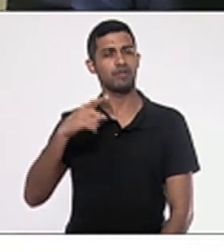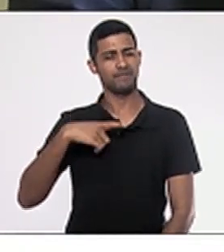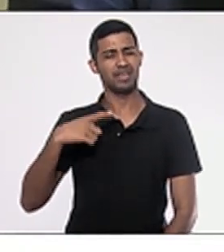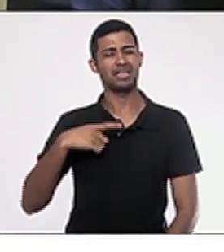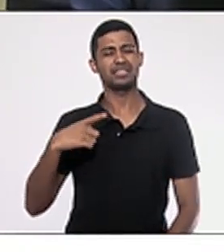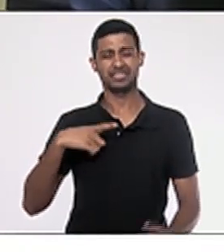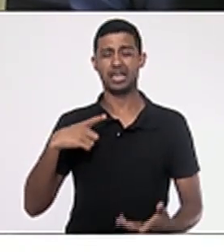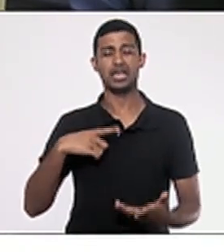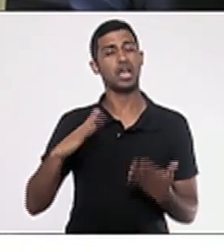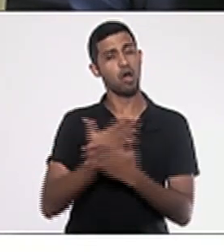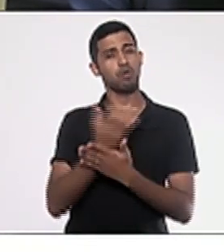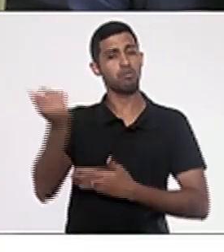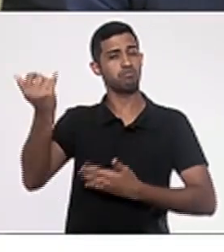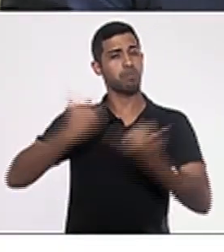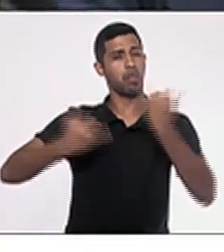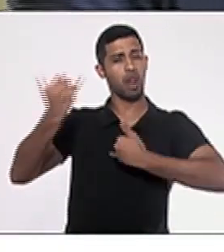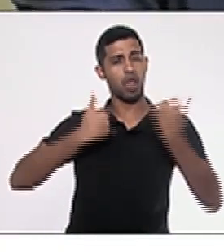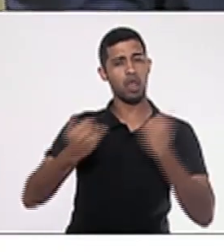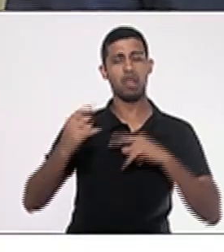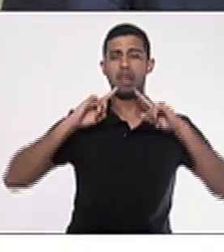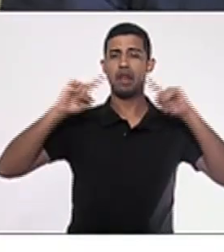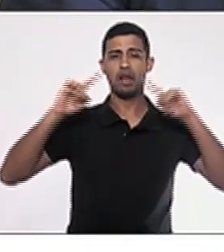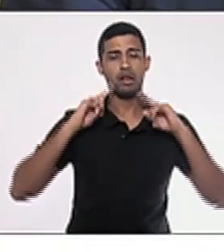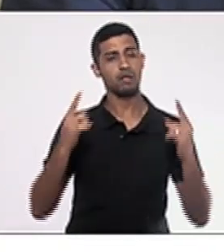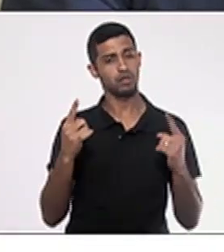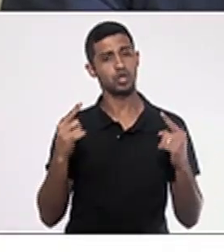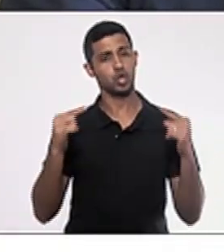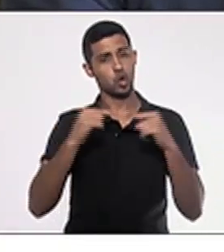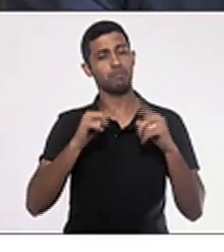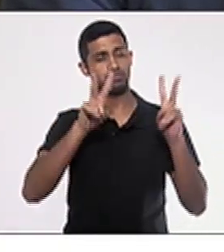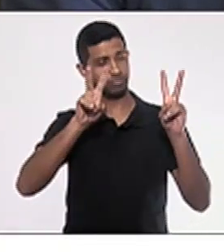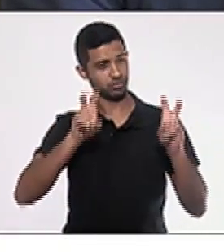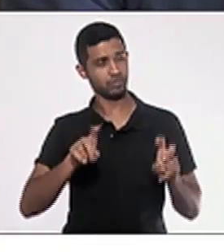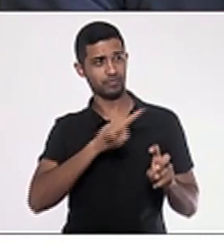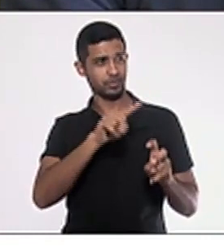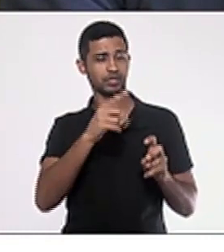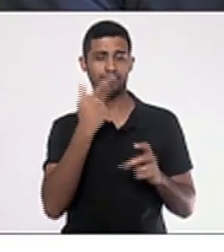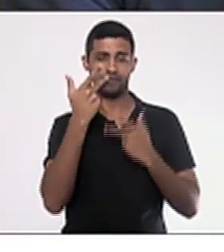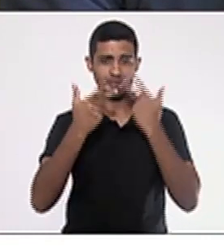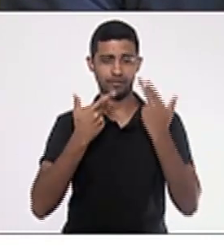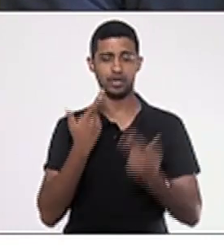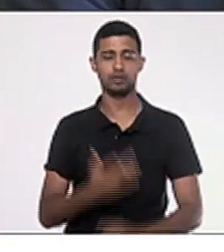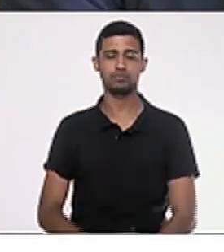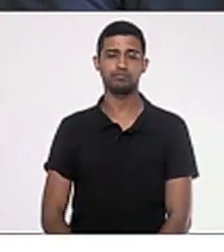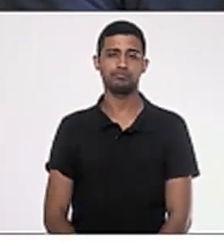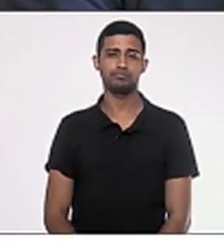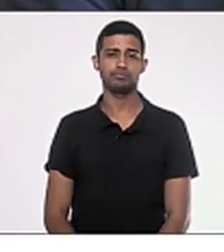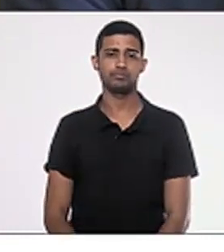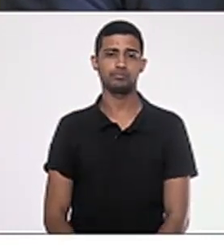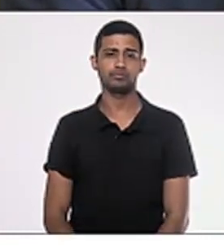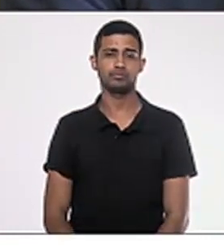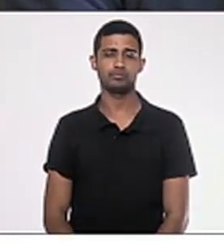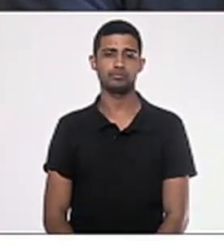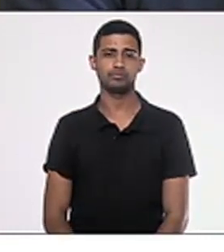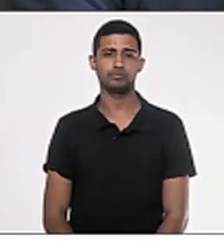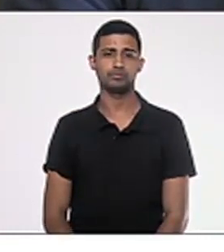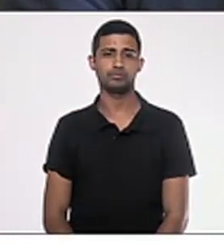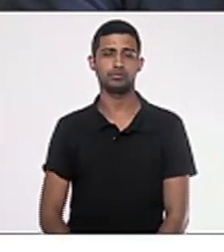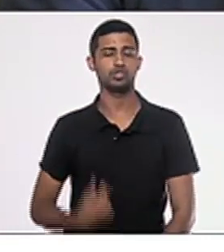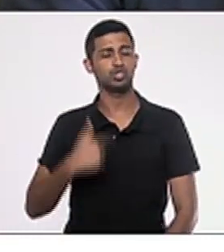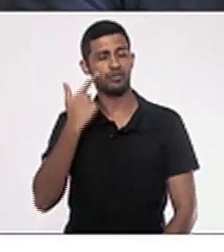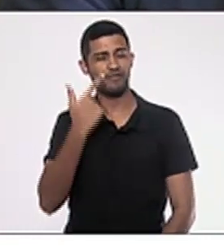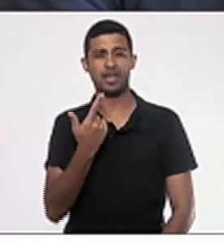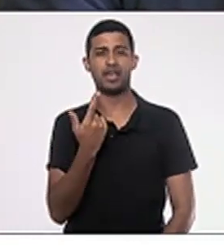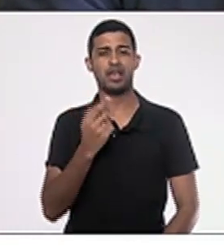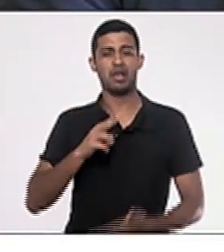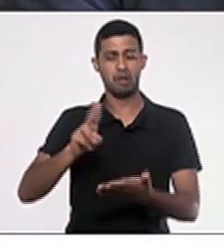algumas reclamações acerca desses quesitos perguntados, né? Por demanda do aumento da